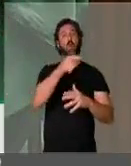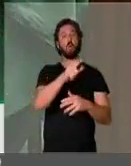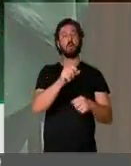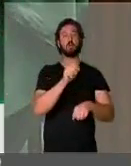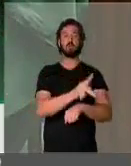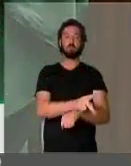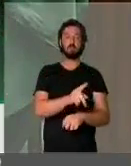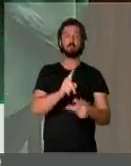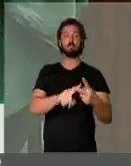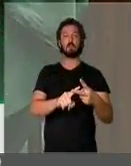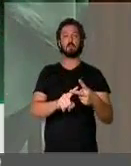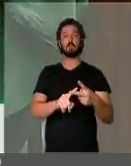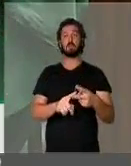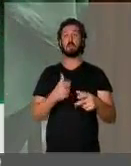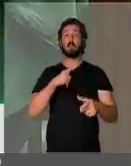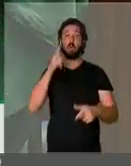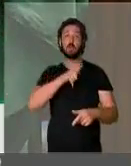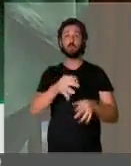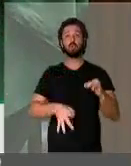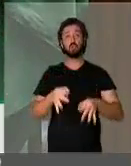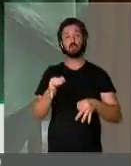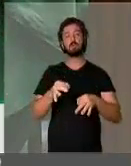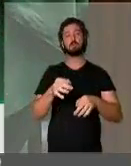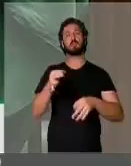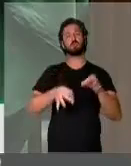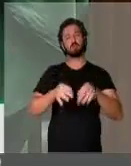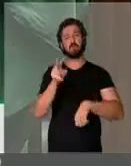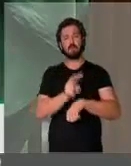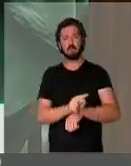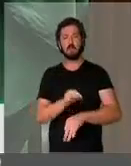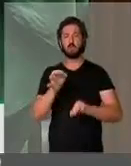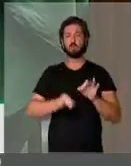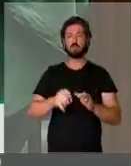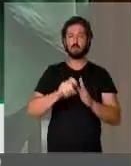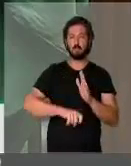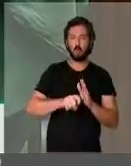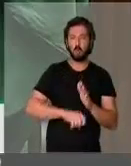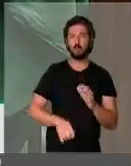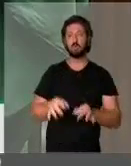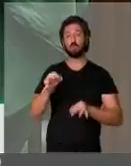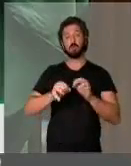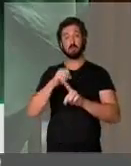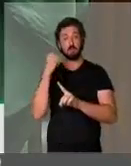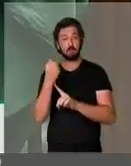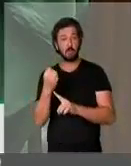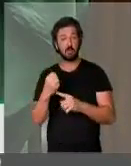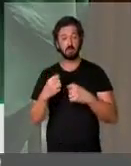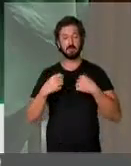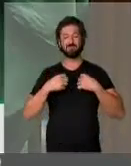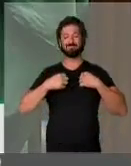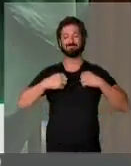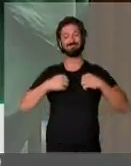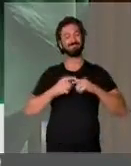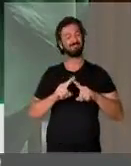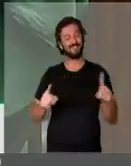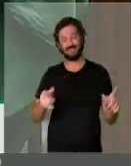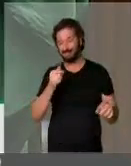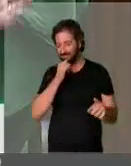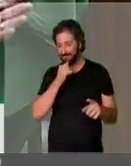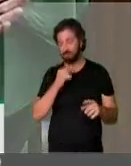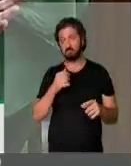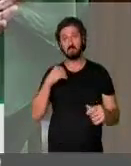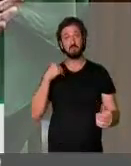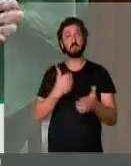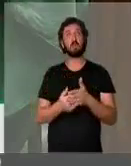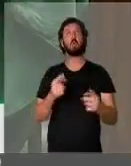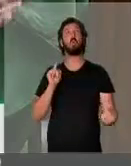ter justiça no nosso país, justiça fiscal, justiça tributária, justiça social. Porém, infelizmente, o governo, sabe-se